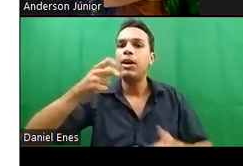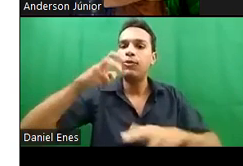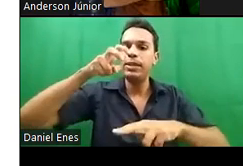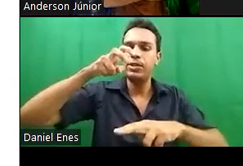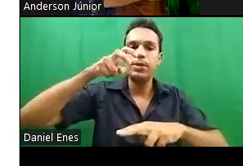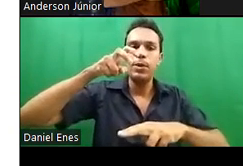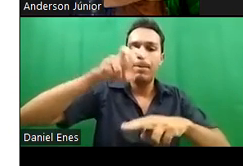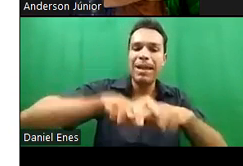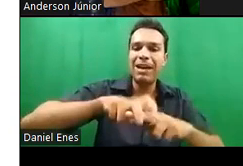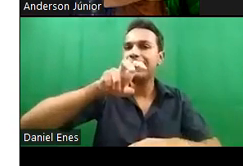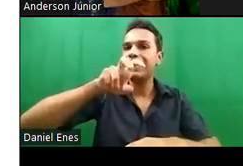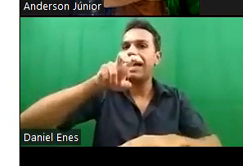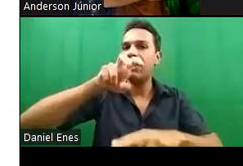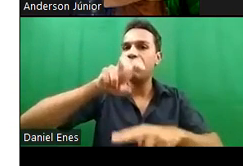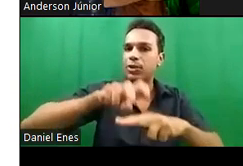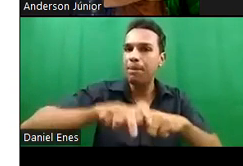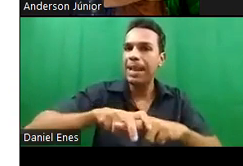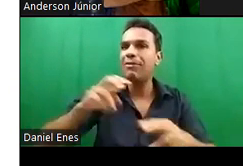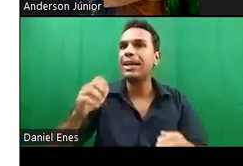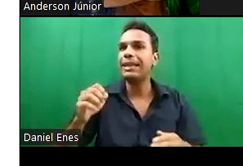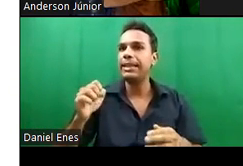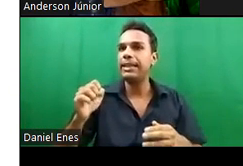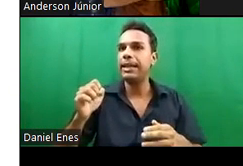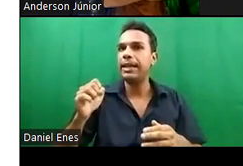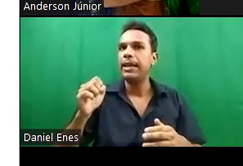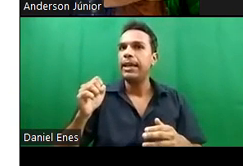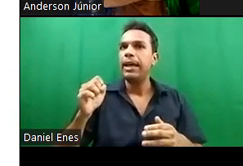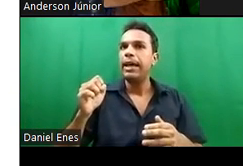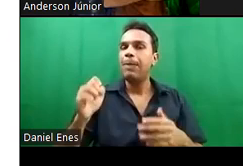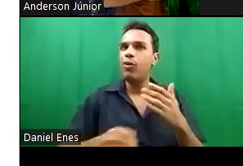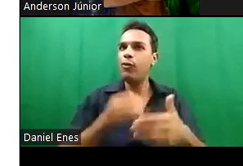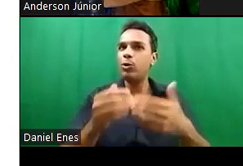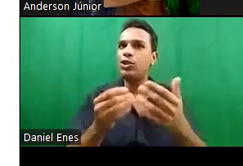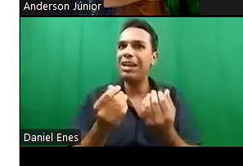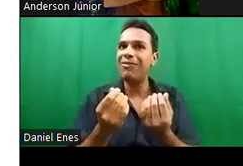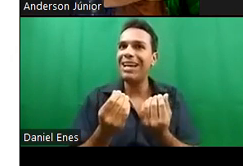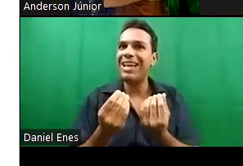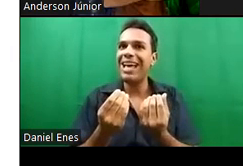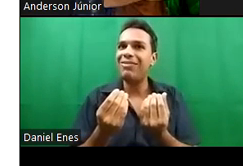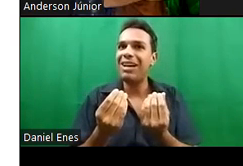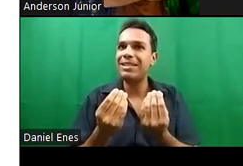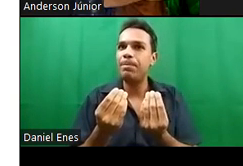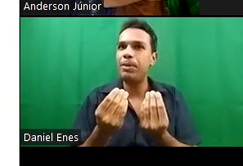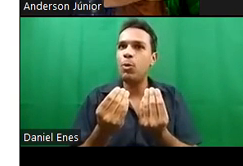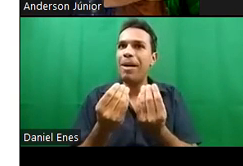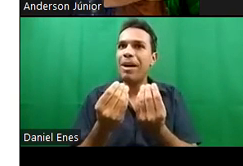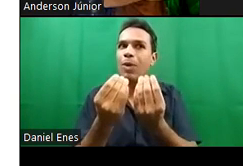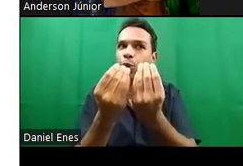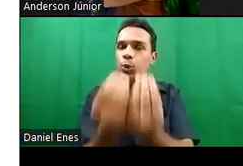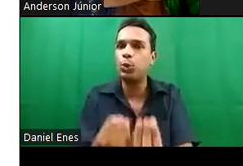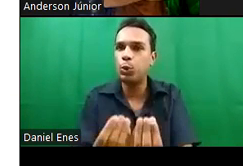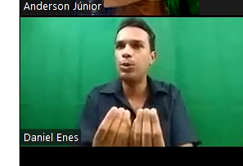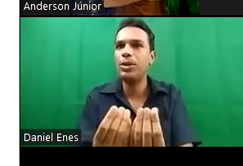né? Eu fiz uma palavra, sentar, eu fiz outra palavra, cadeira. A morfologia ela vai se preocupar